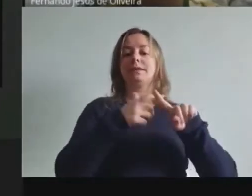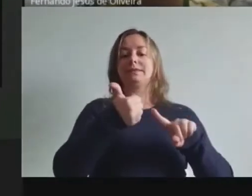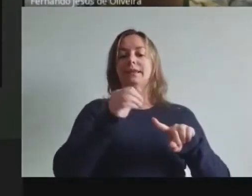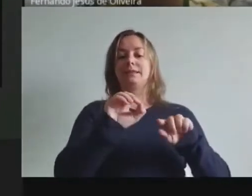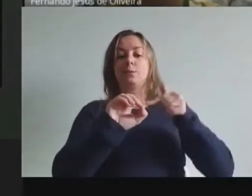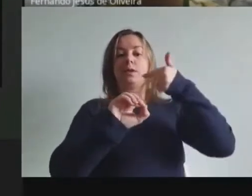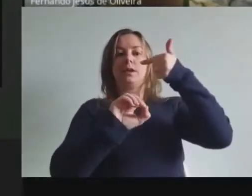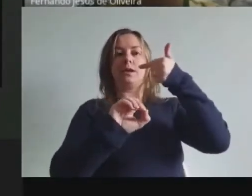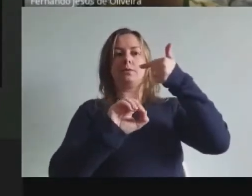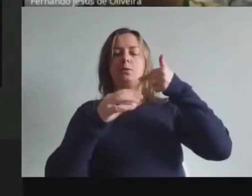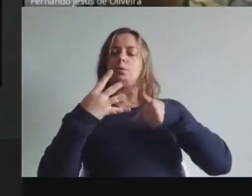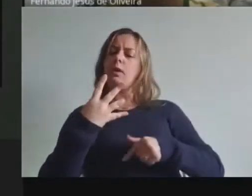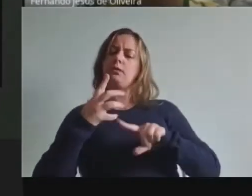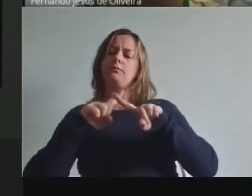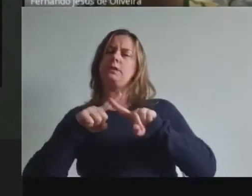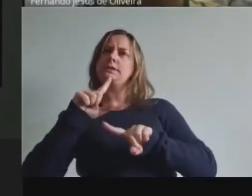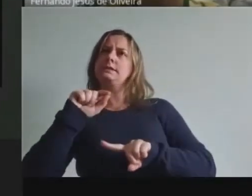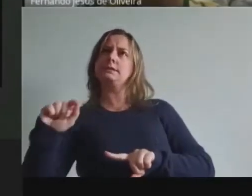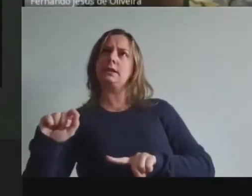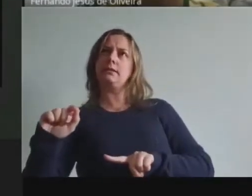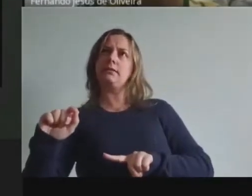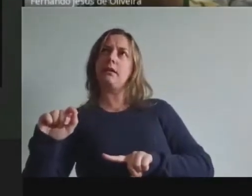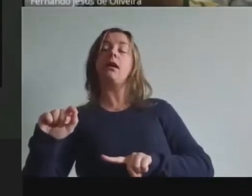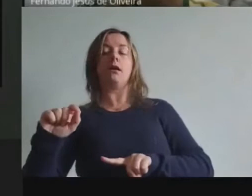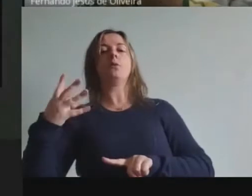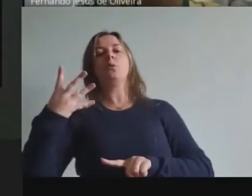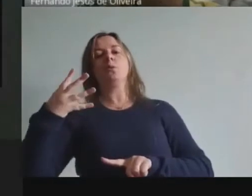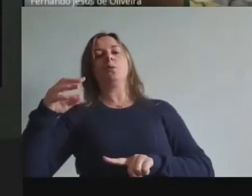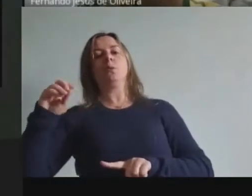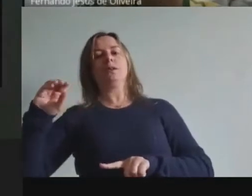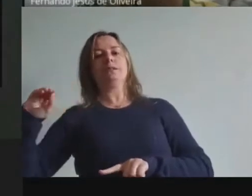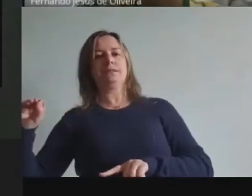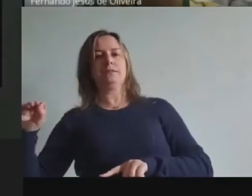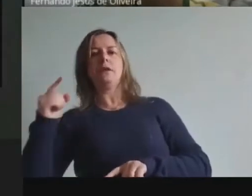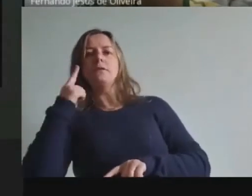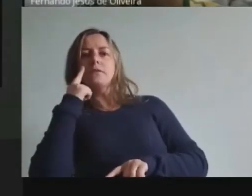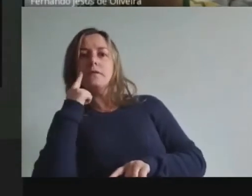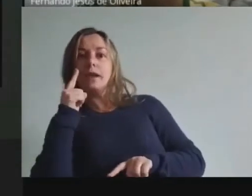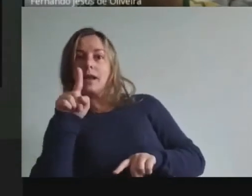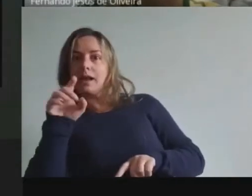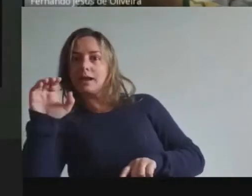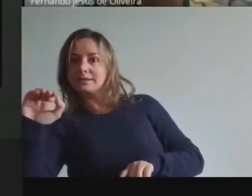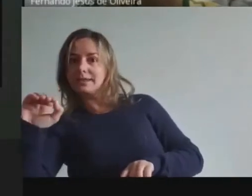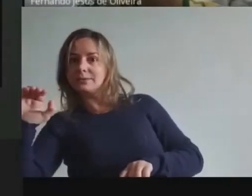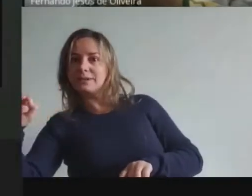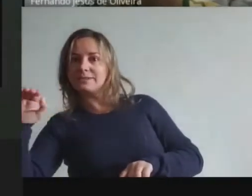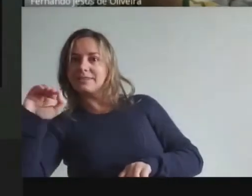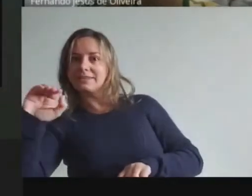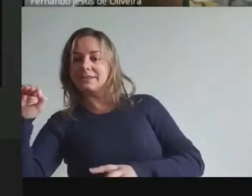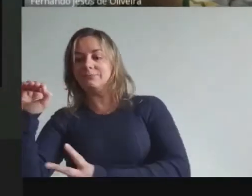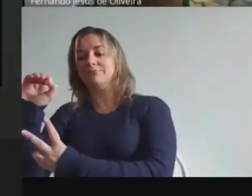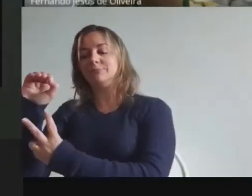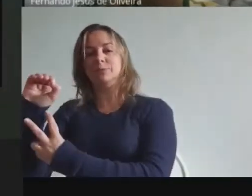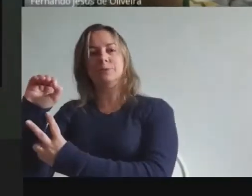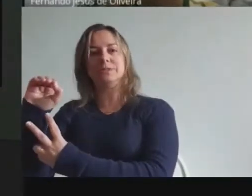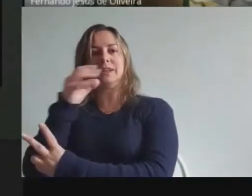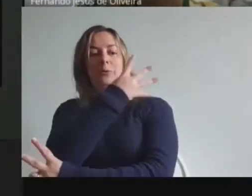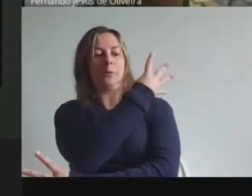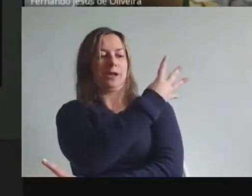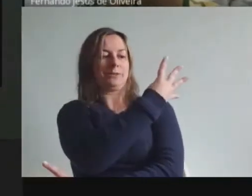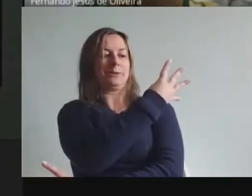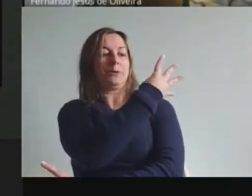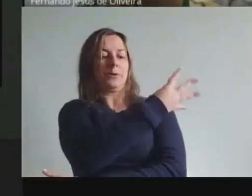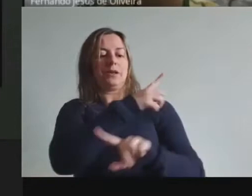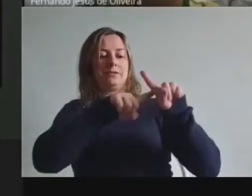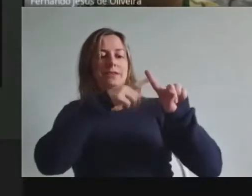quadrado é 4 vezes 100, que daria 400. Vejam, aqui tem dois zeros, né? Que complementam 4. Então, aqui é 4